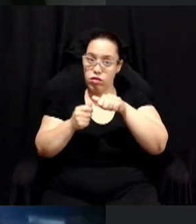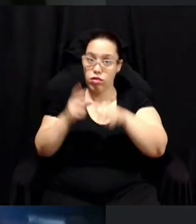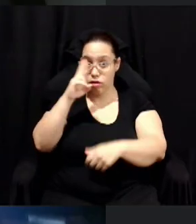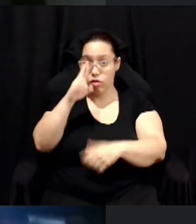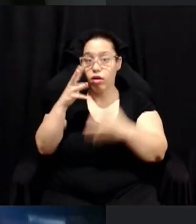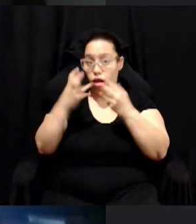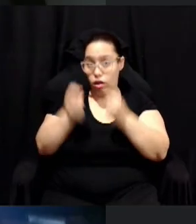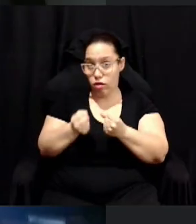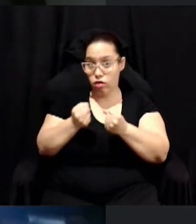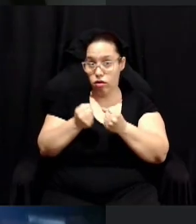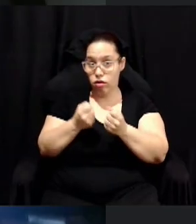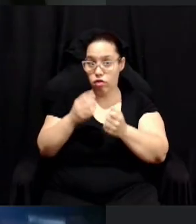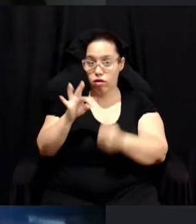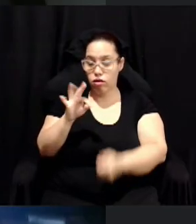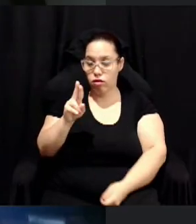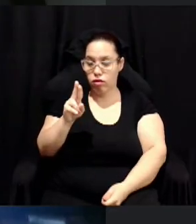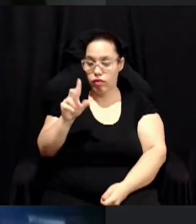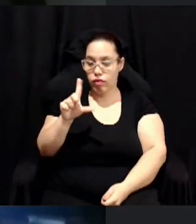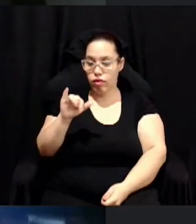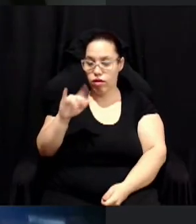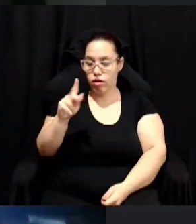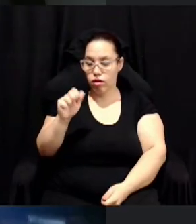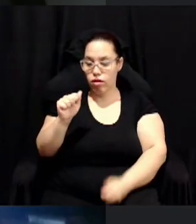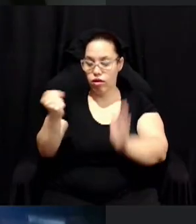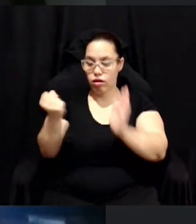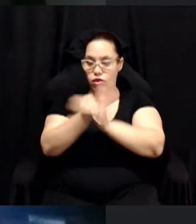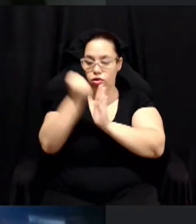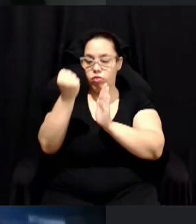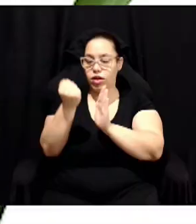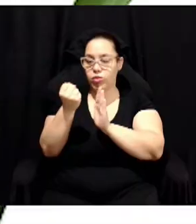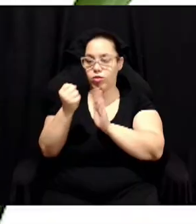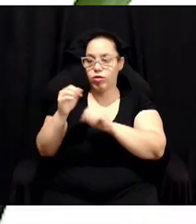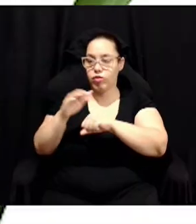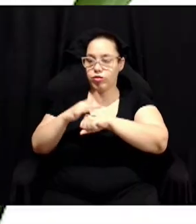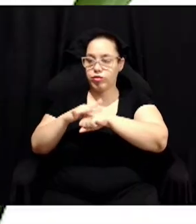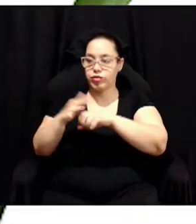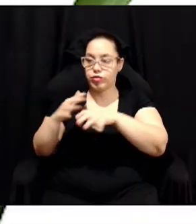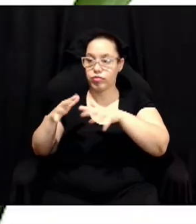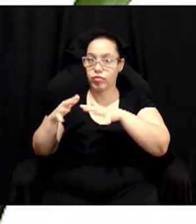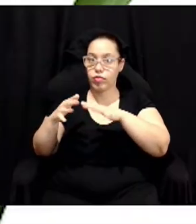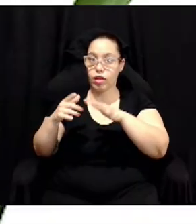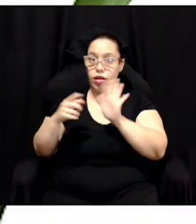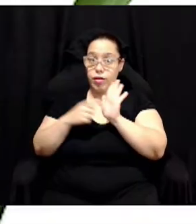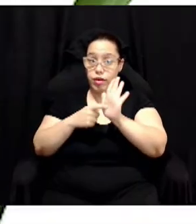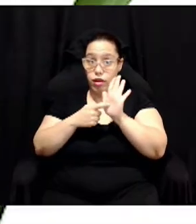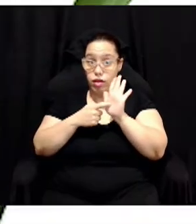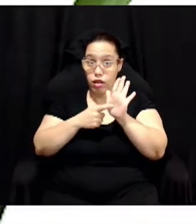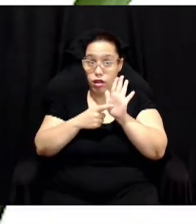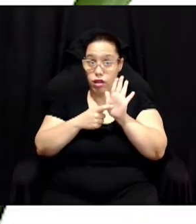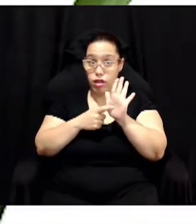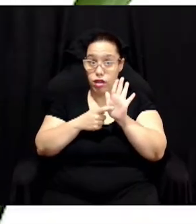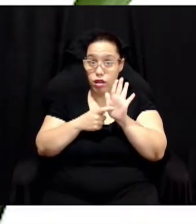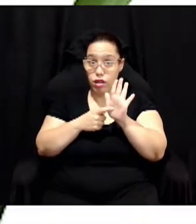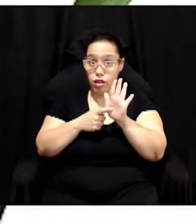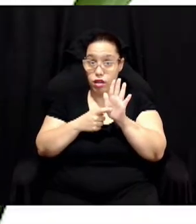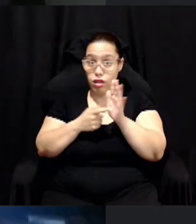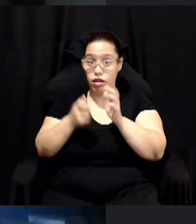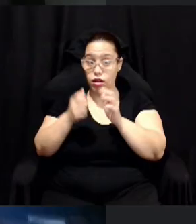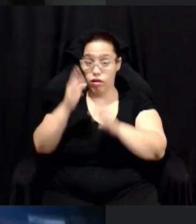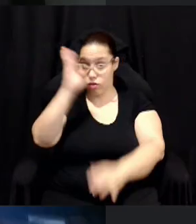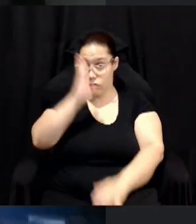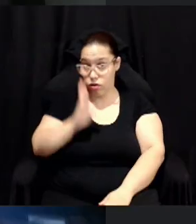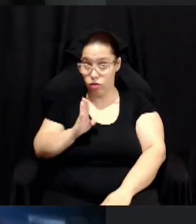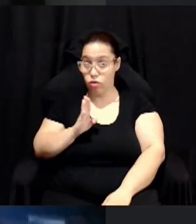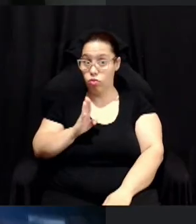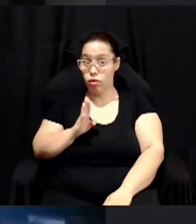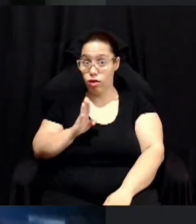a tulipa vermelha como símbolo da doença de Parkinson. Então, se você for reparar, praticamente todas as associações do Brasil e